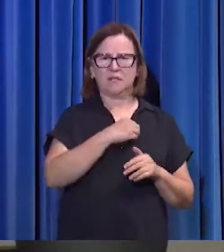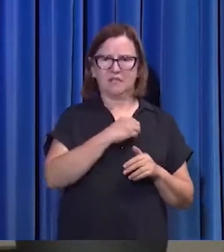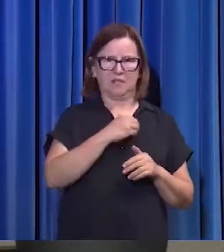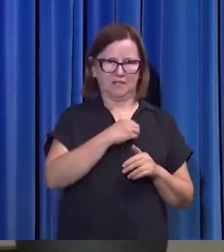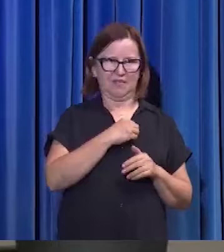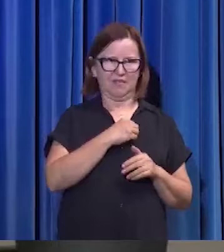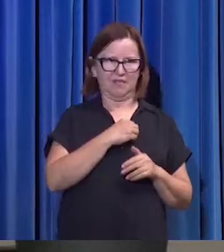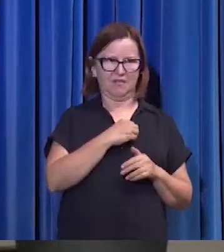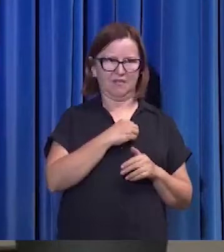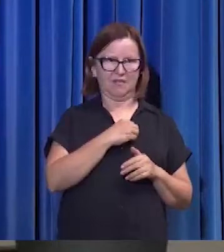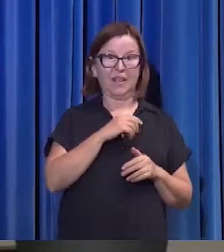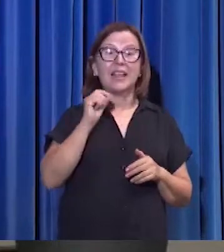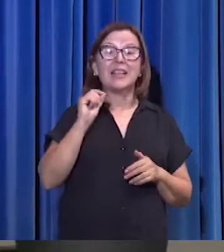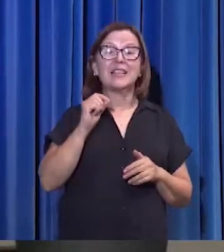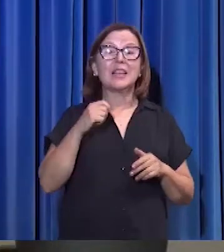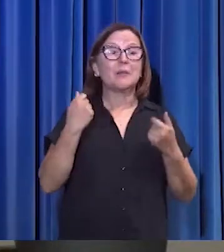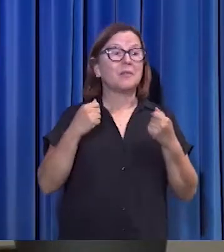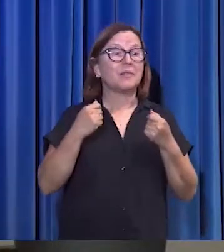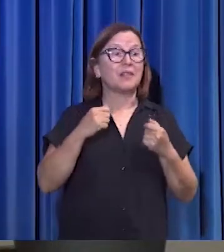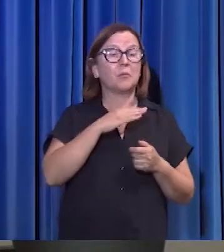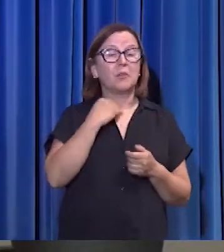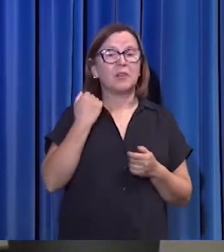Quem é que precisava morrer? Sou eu.